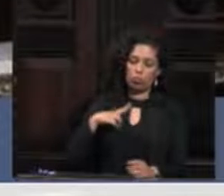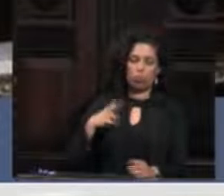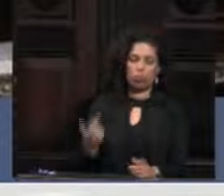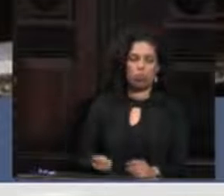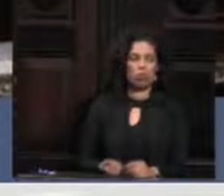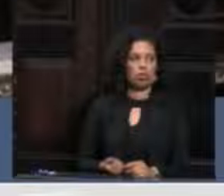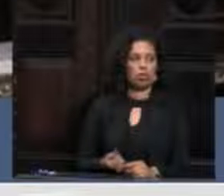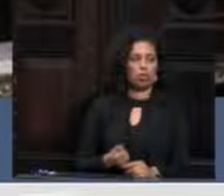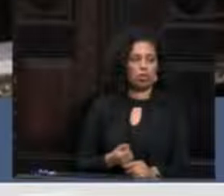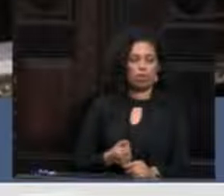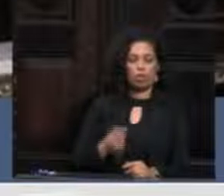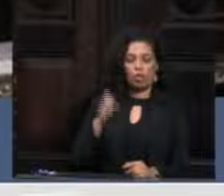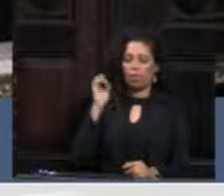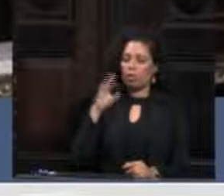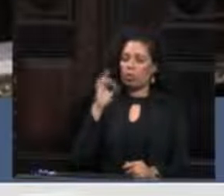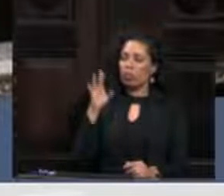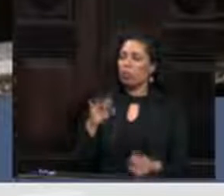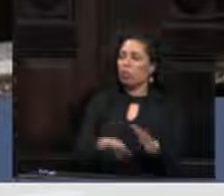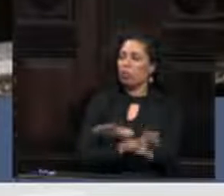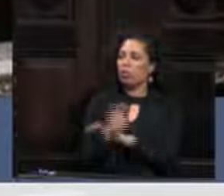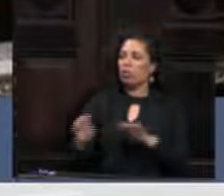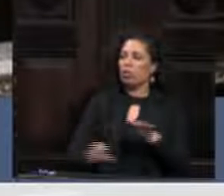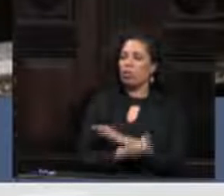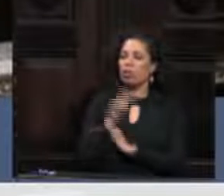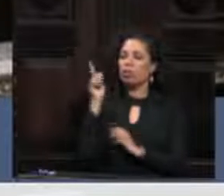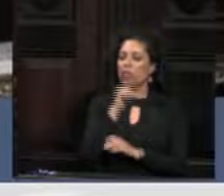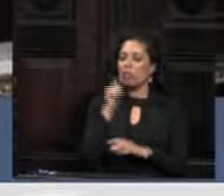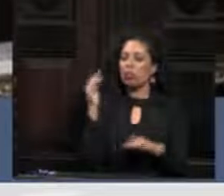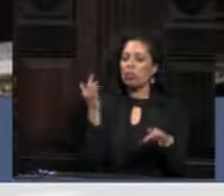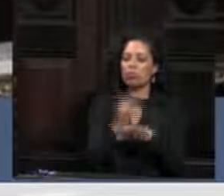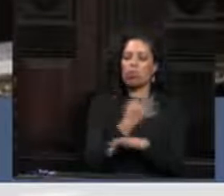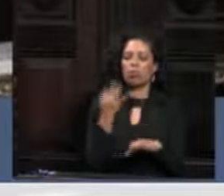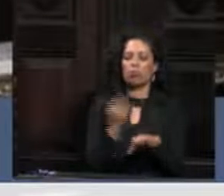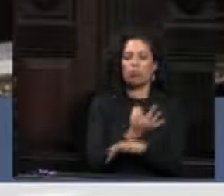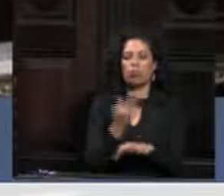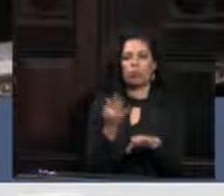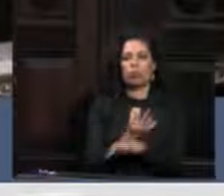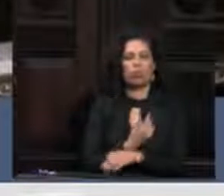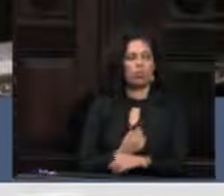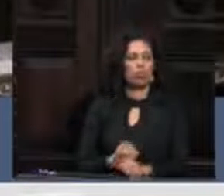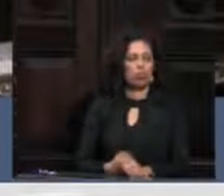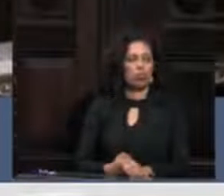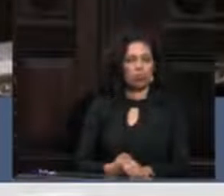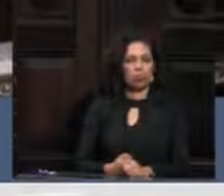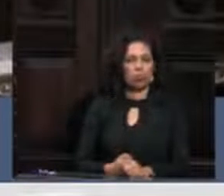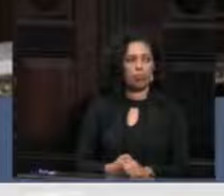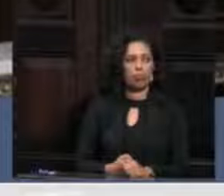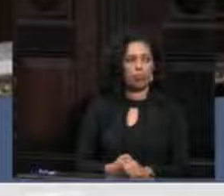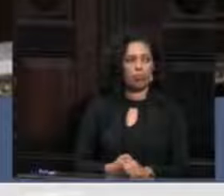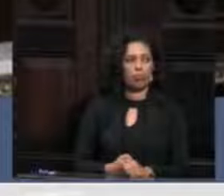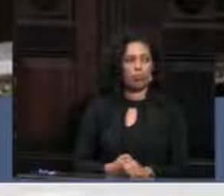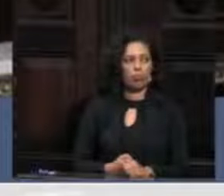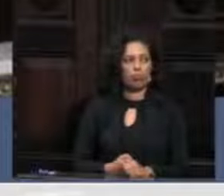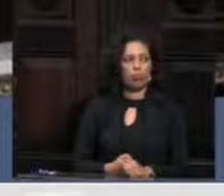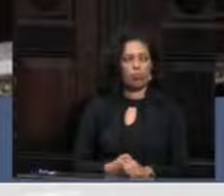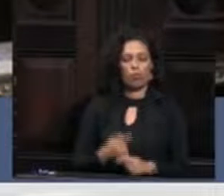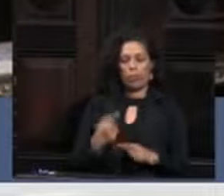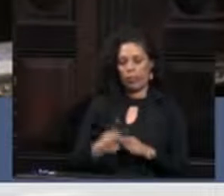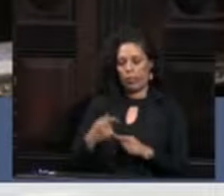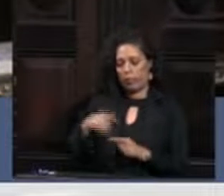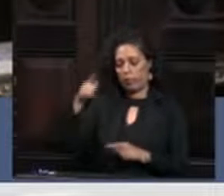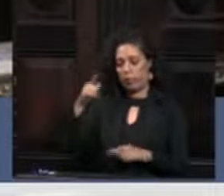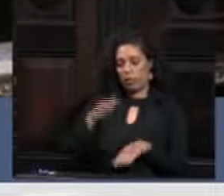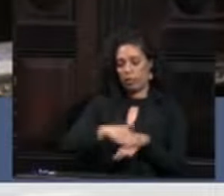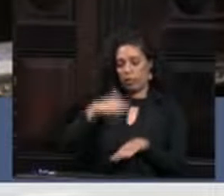foi a última que restou e única que restou, pela luta dos sedaianos, pela importância